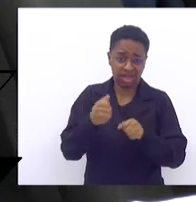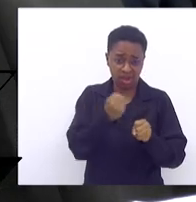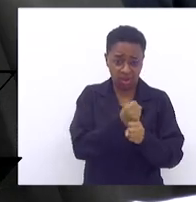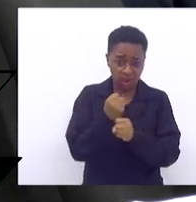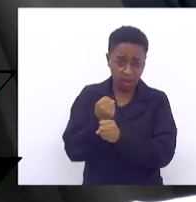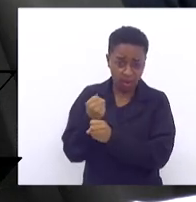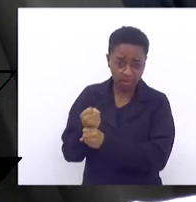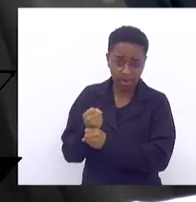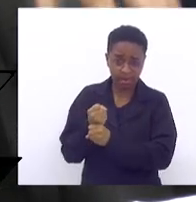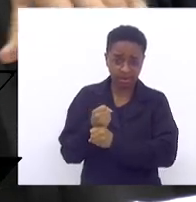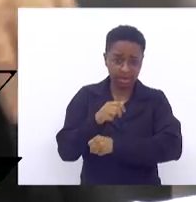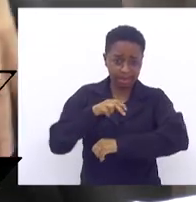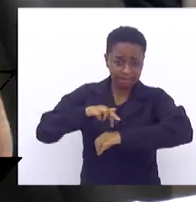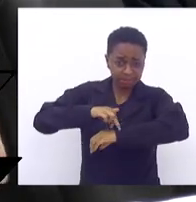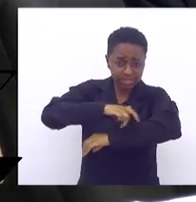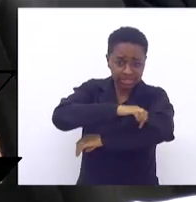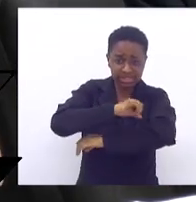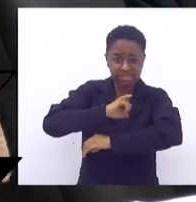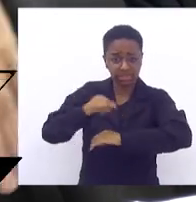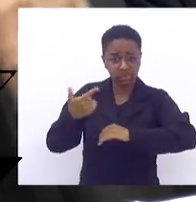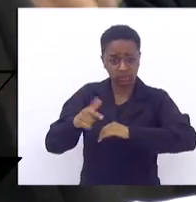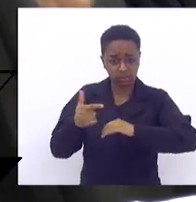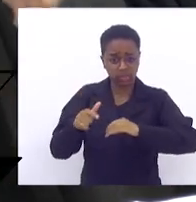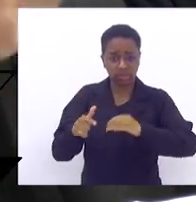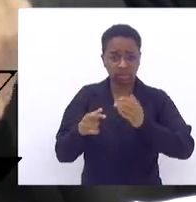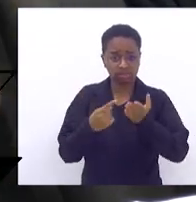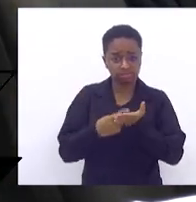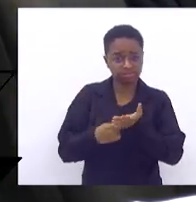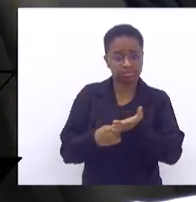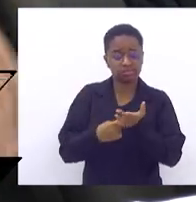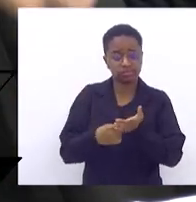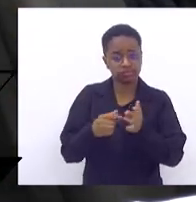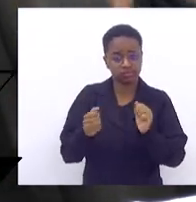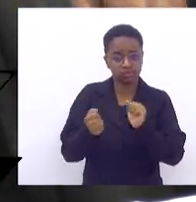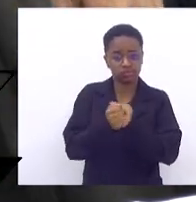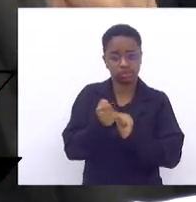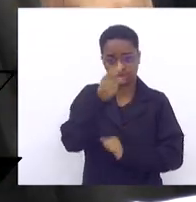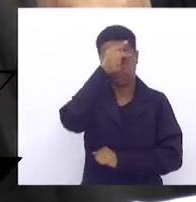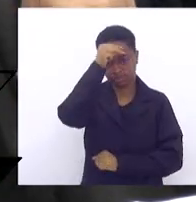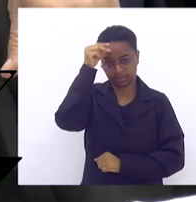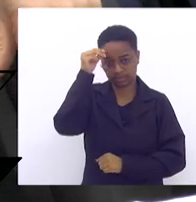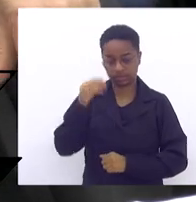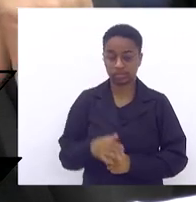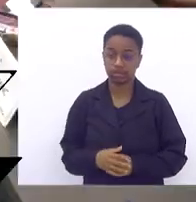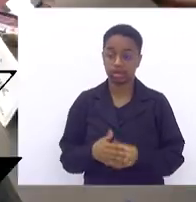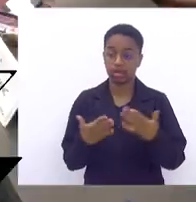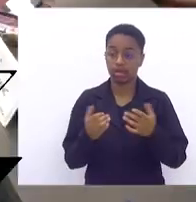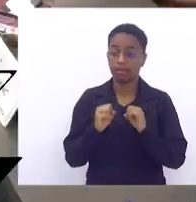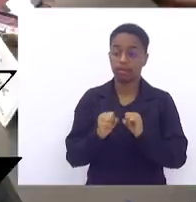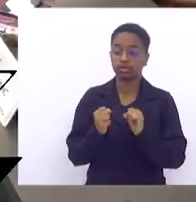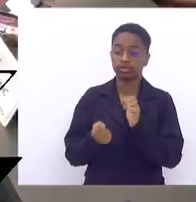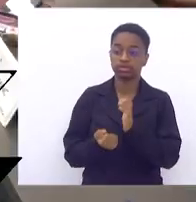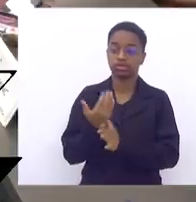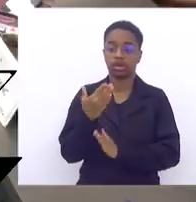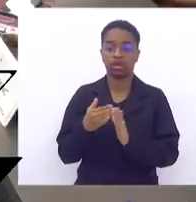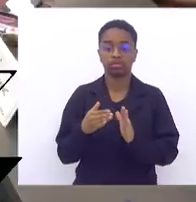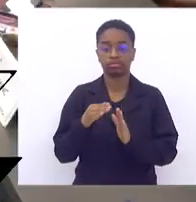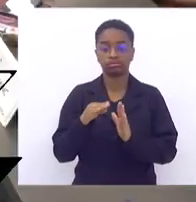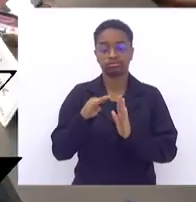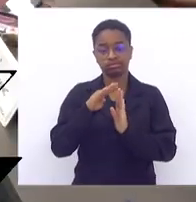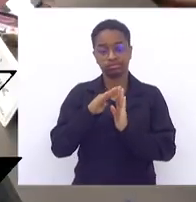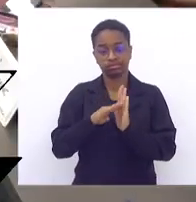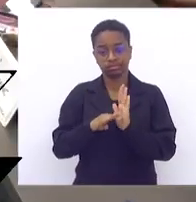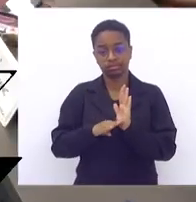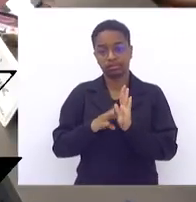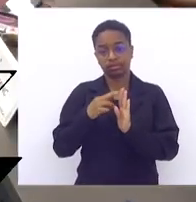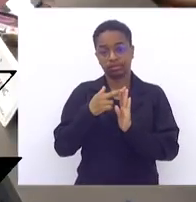sem um convênio com a prefeitura. Estou concordando. Na verdade, a gente pode até criar ordenamento aqui, determinando que,